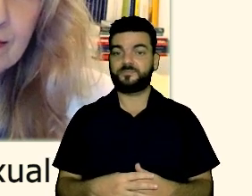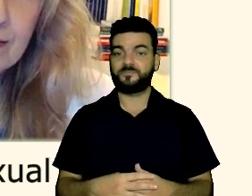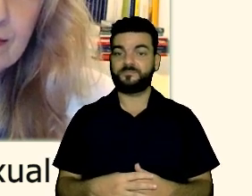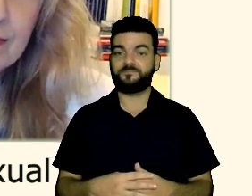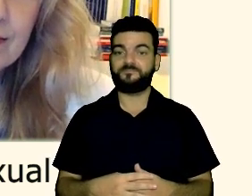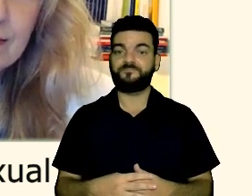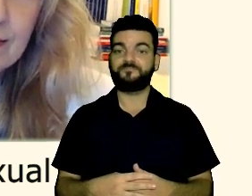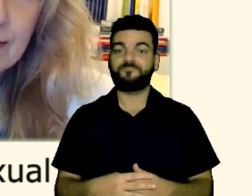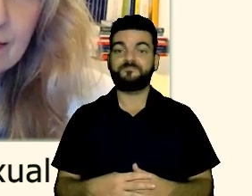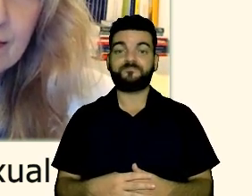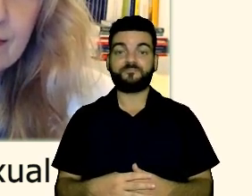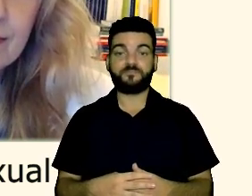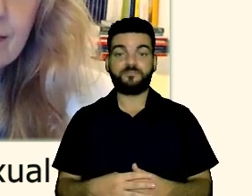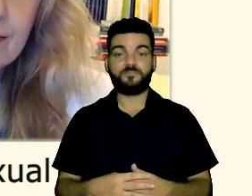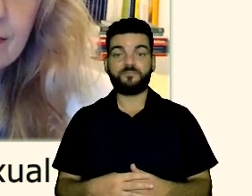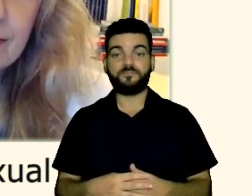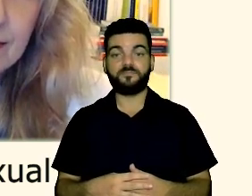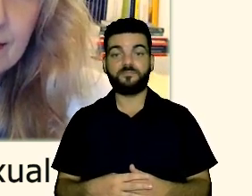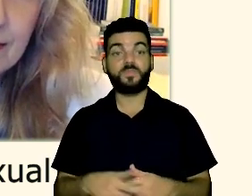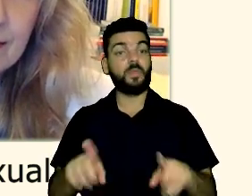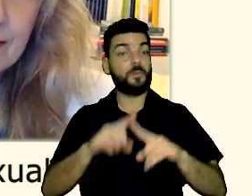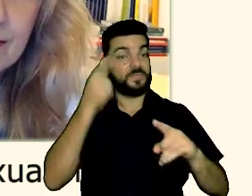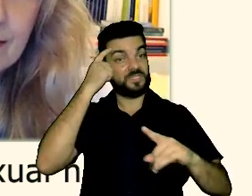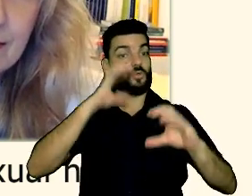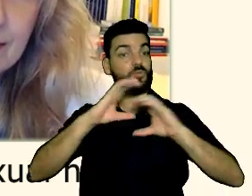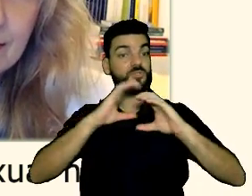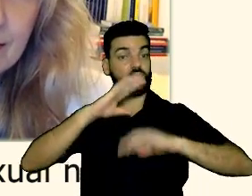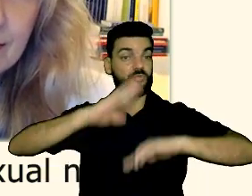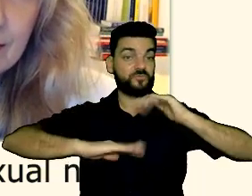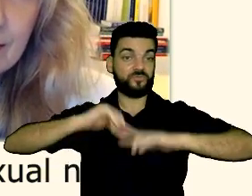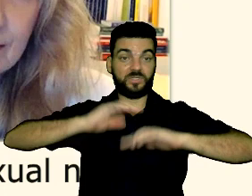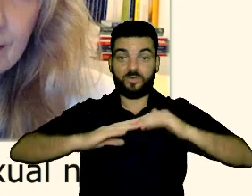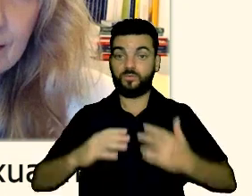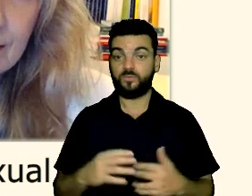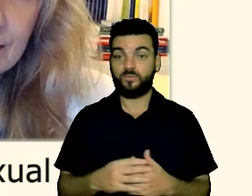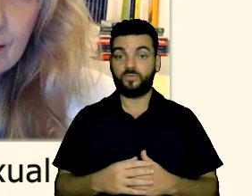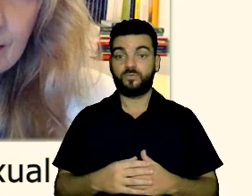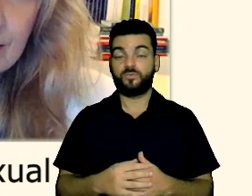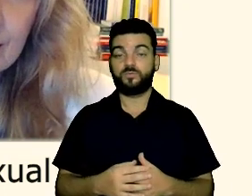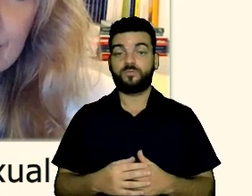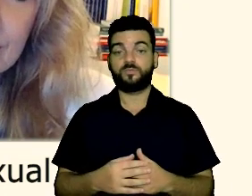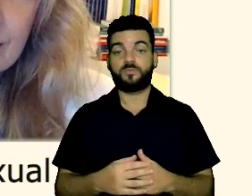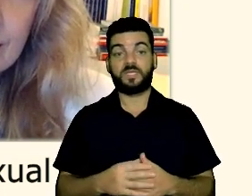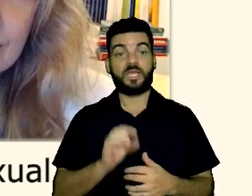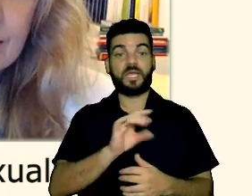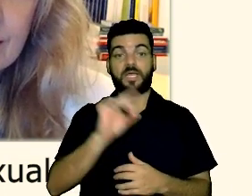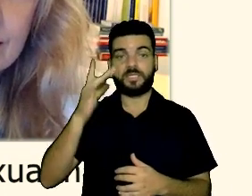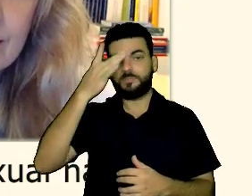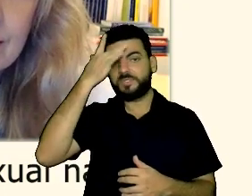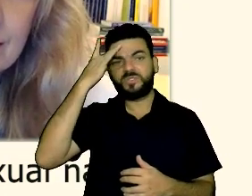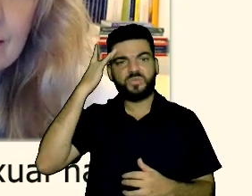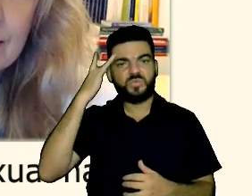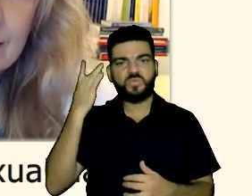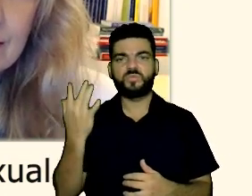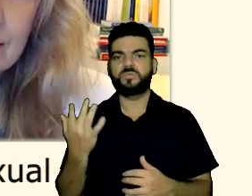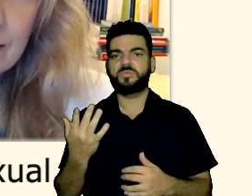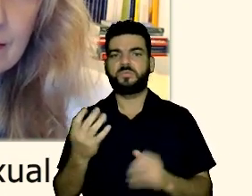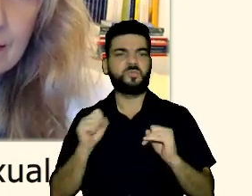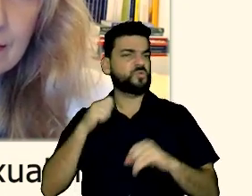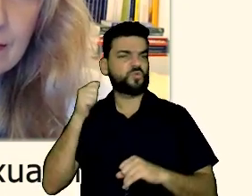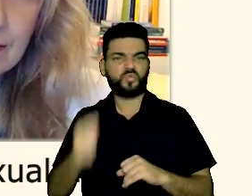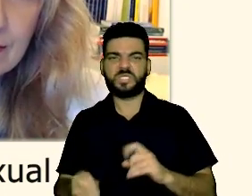esse discurso e de que forma isso acaba gerando adoecimento na pessoa, né? Pensando ainda na